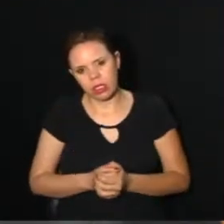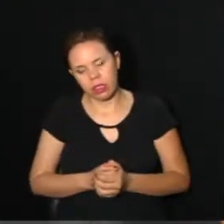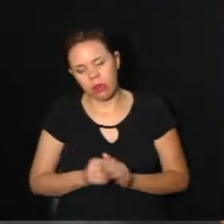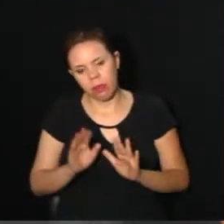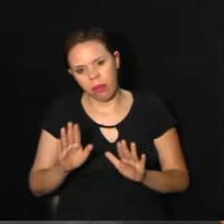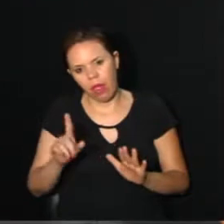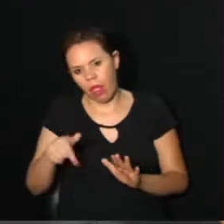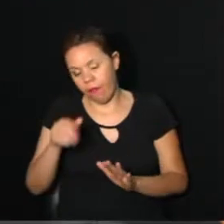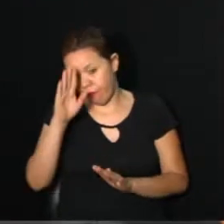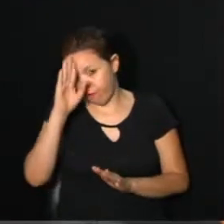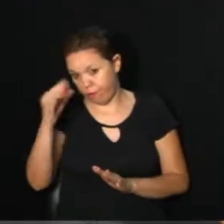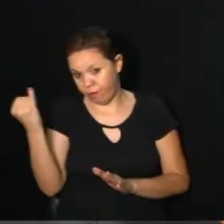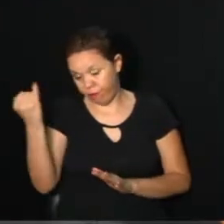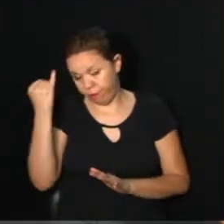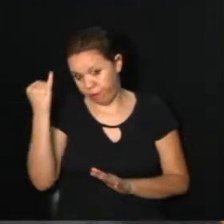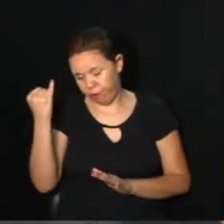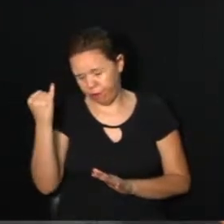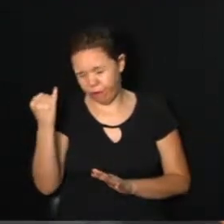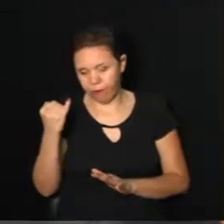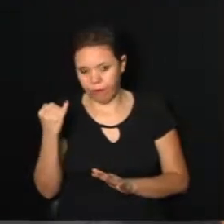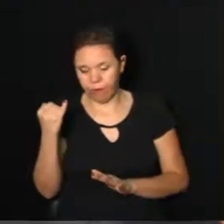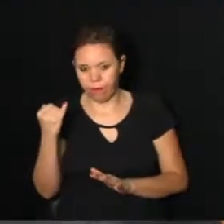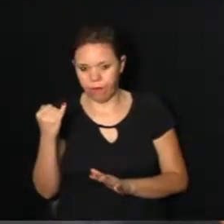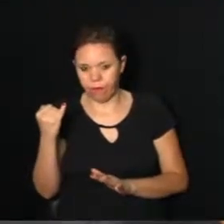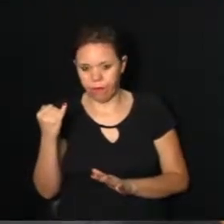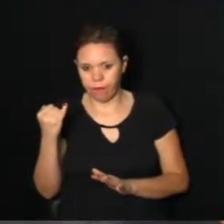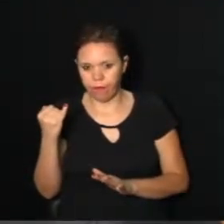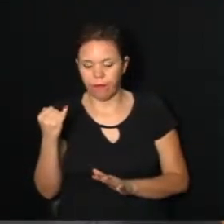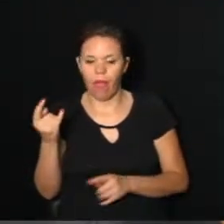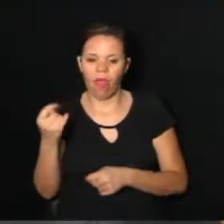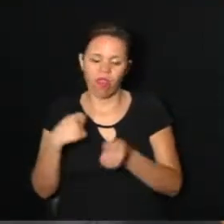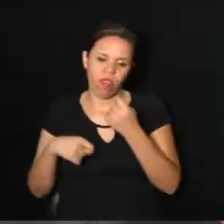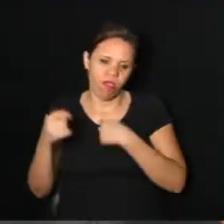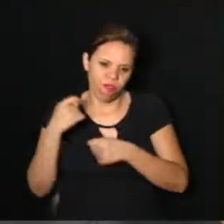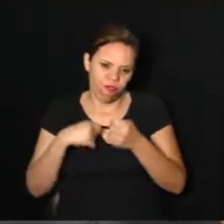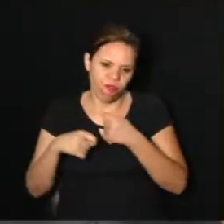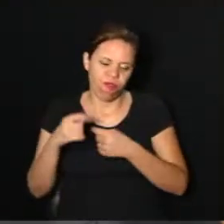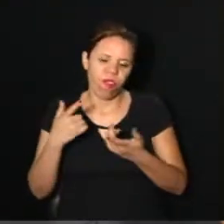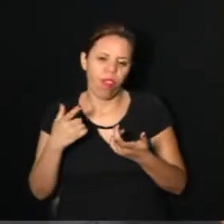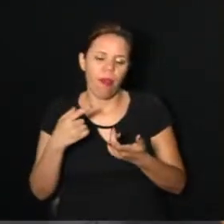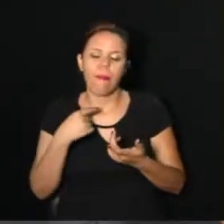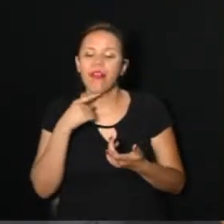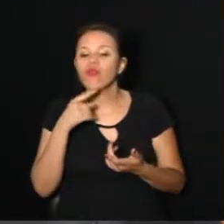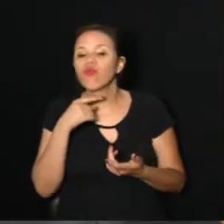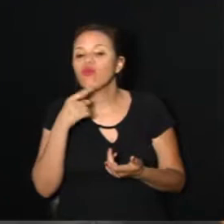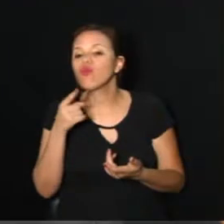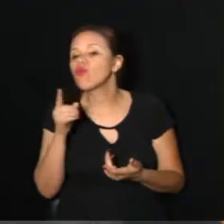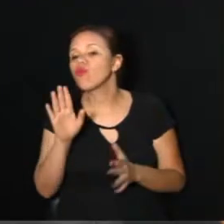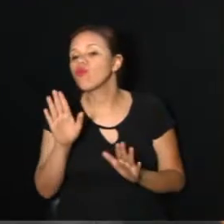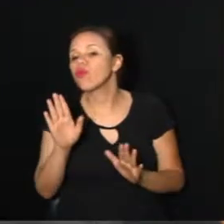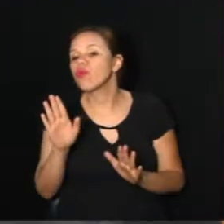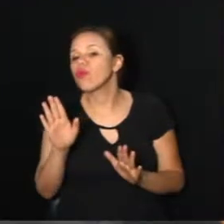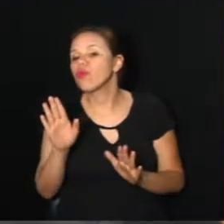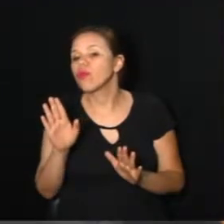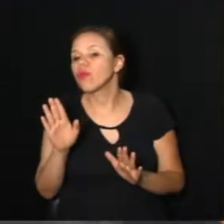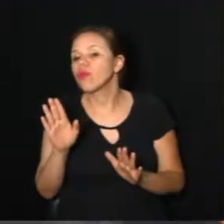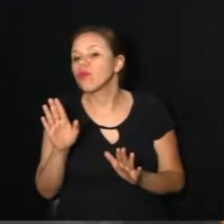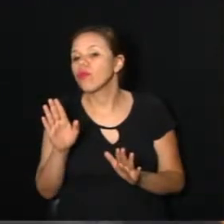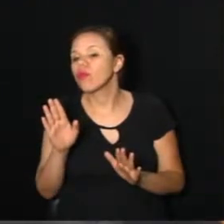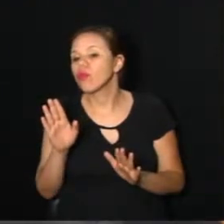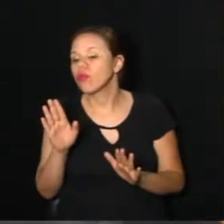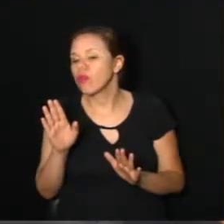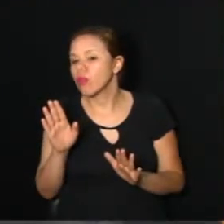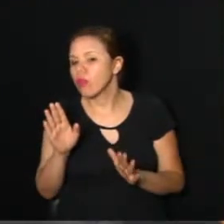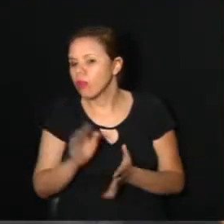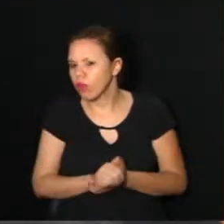é fundamental para a atividade econômica. Então, a minha dúvida, não é dúvida, não, doutor Santoro,